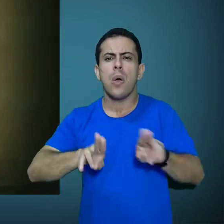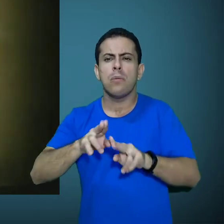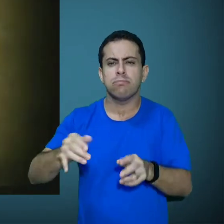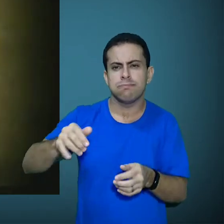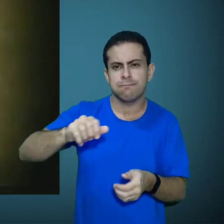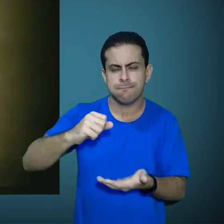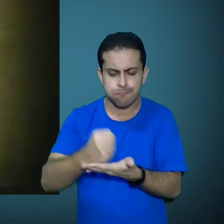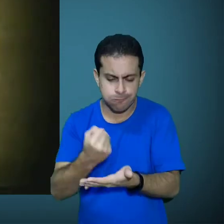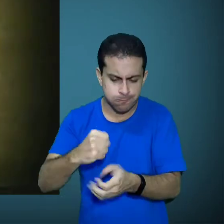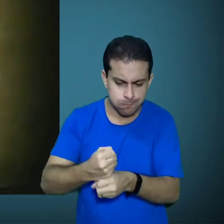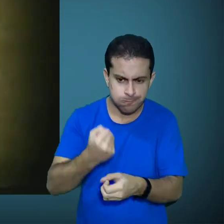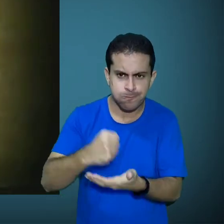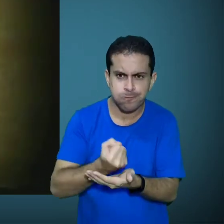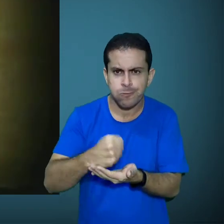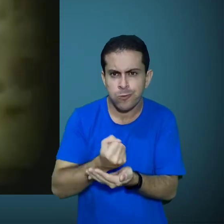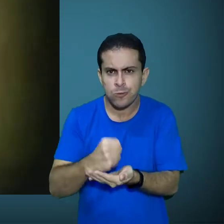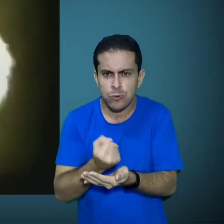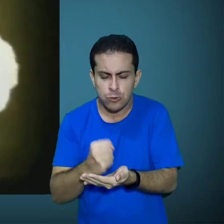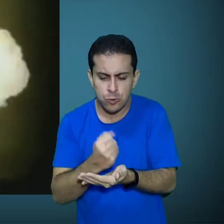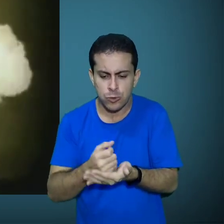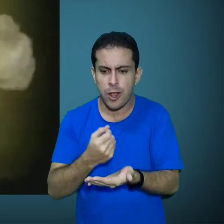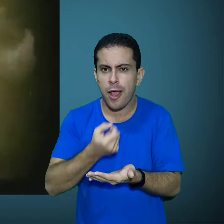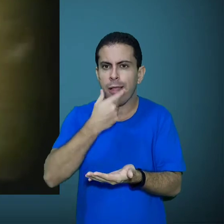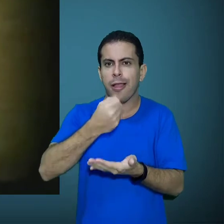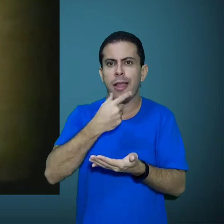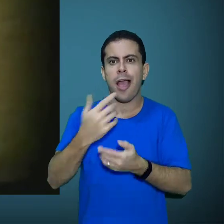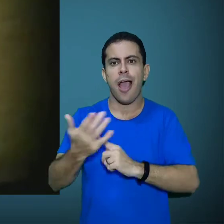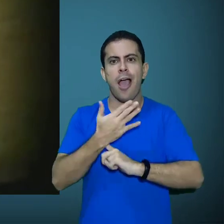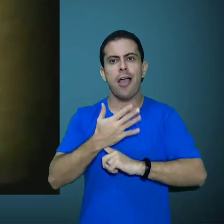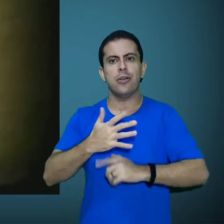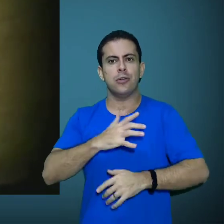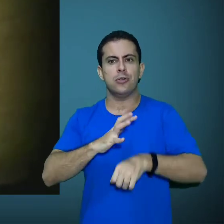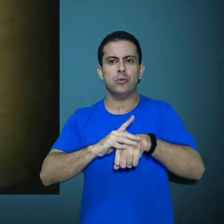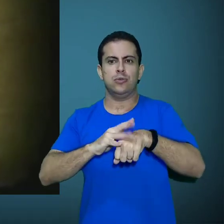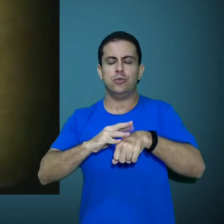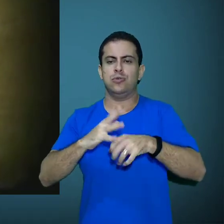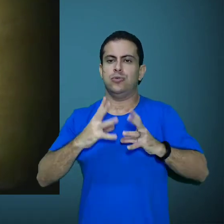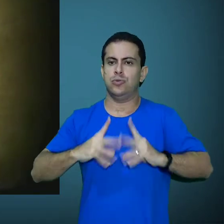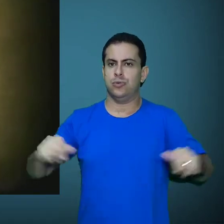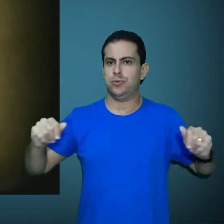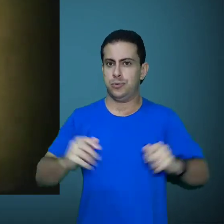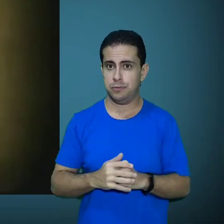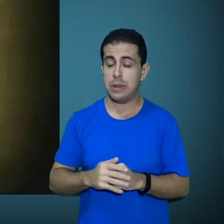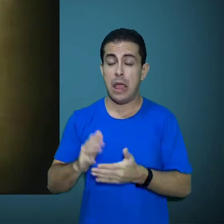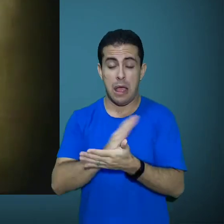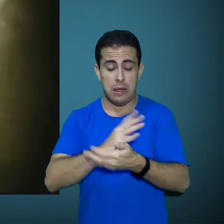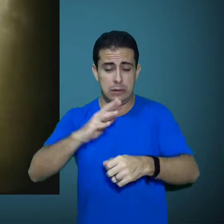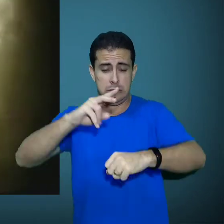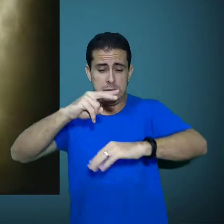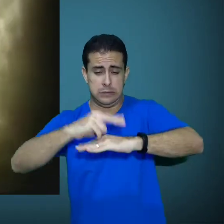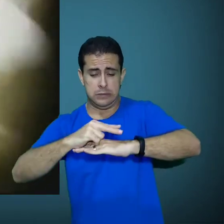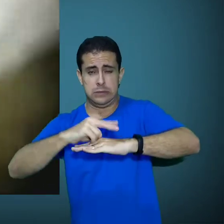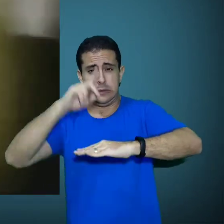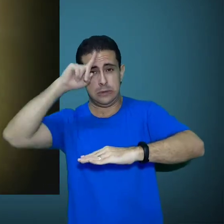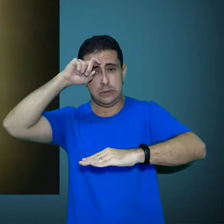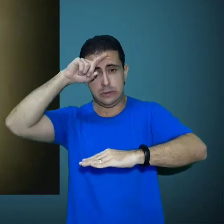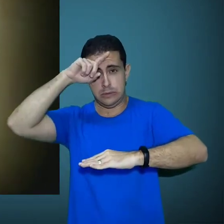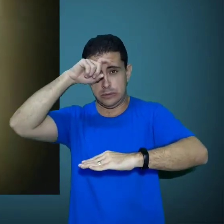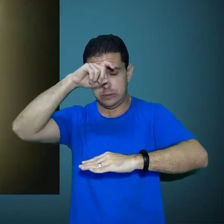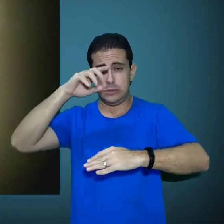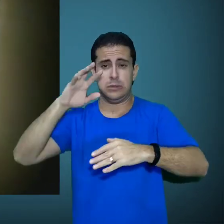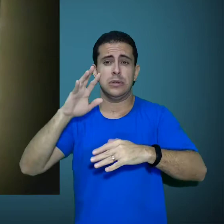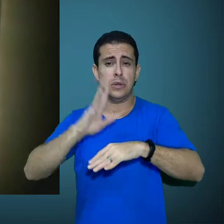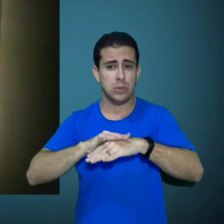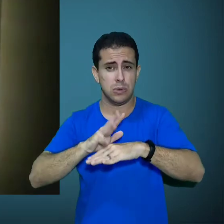centenas de fórmulas para fabricar medicamentos para tratar de qualquer tipo de doença. Para os pacientes muito doentes, os egípcios